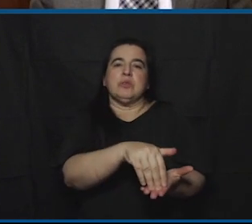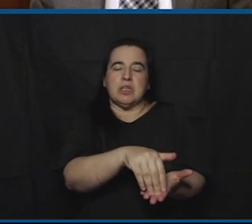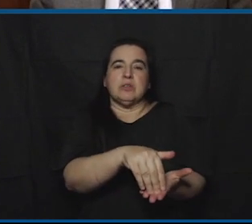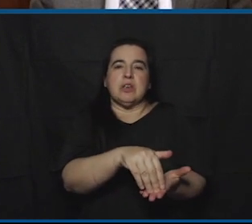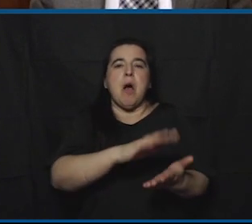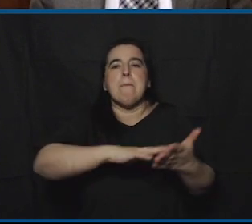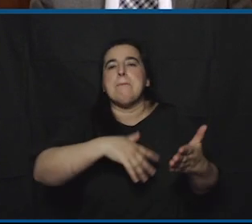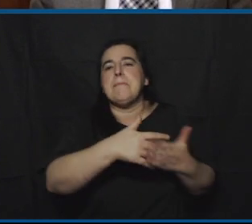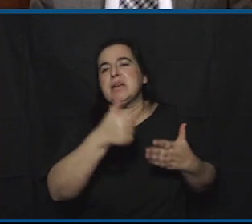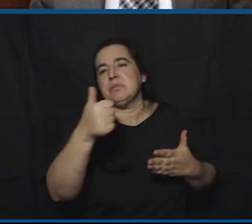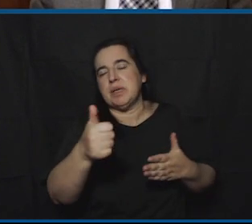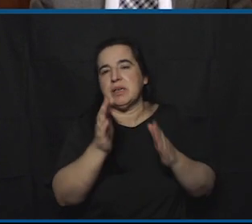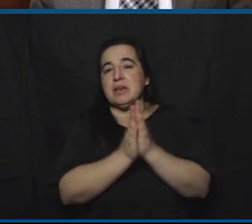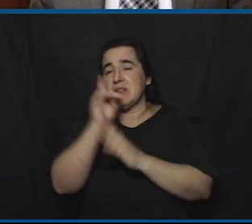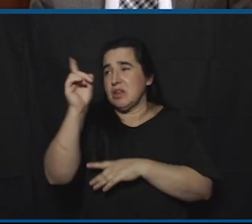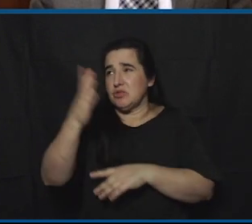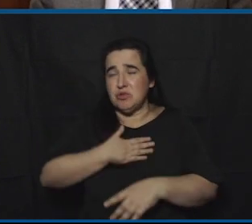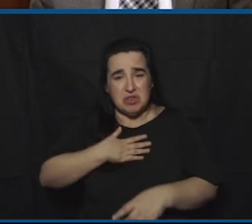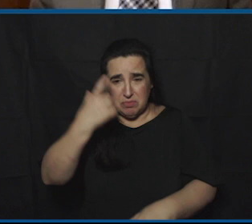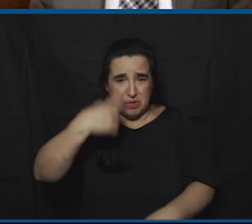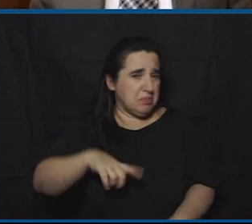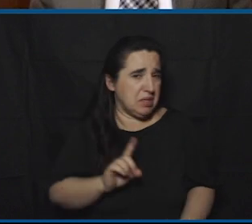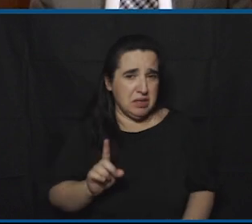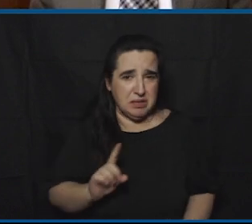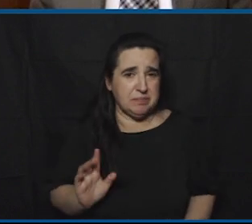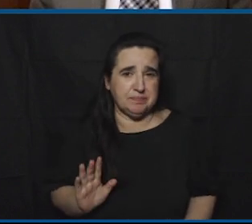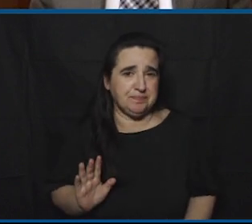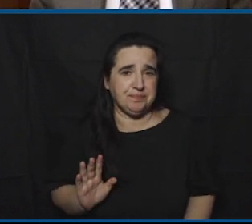Deus, este plano B que Deus nunca sonhou para mim.